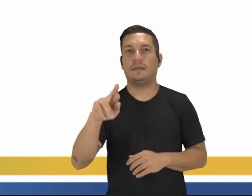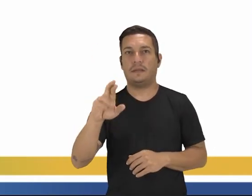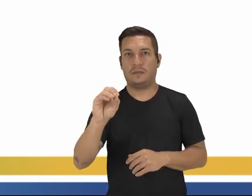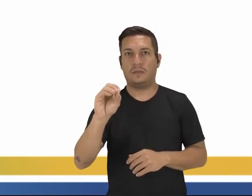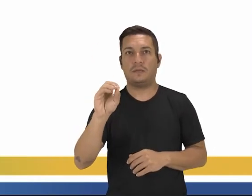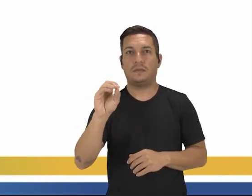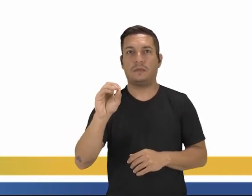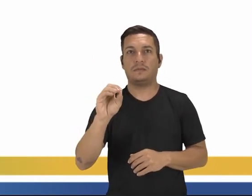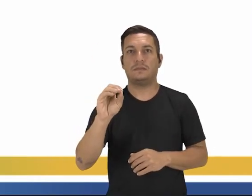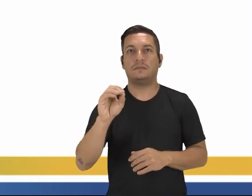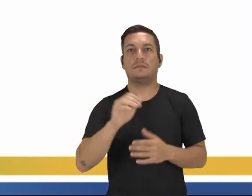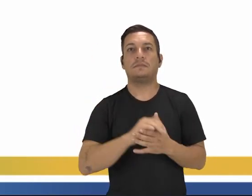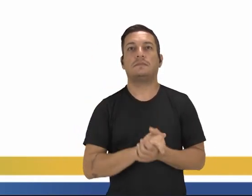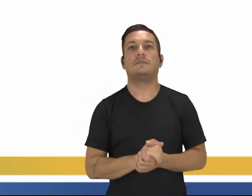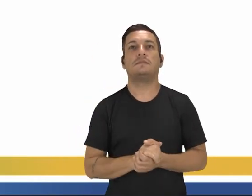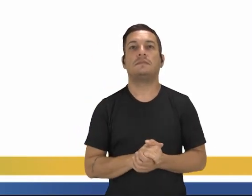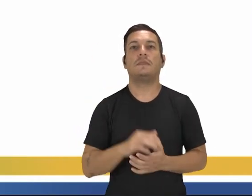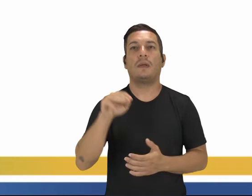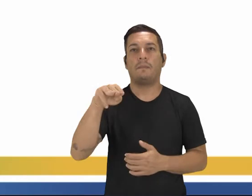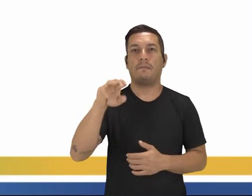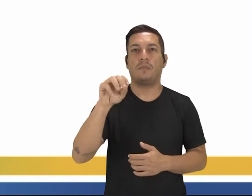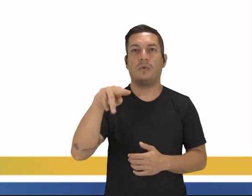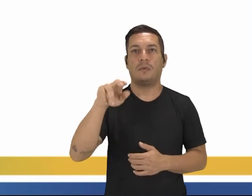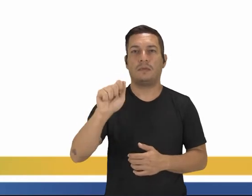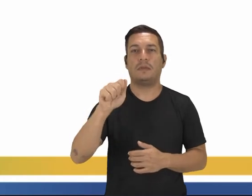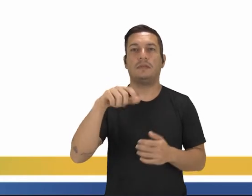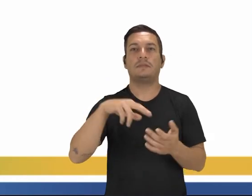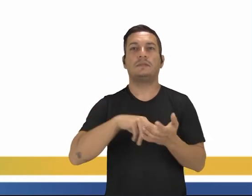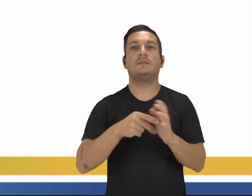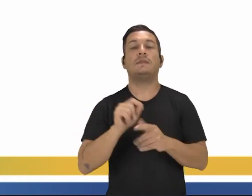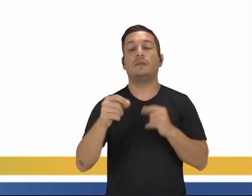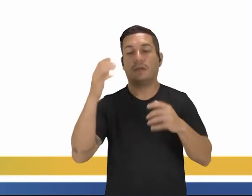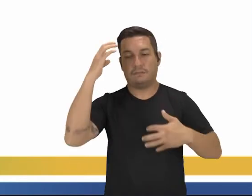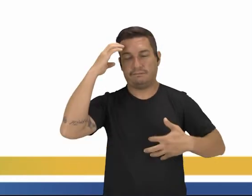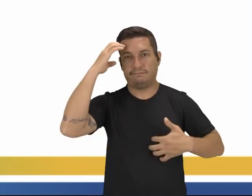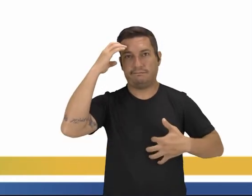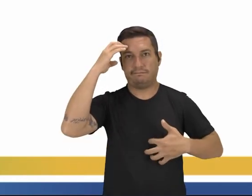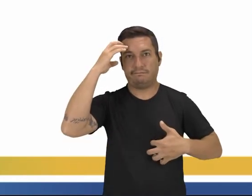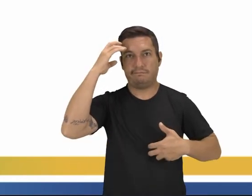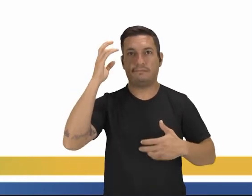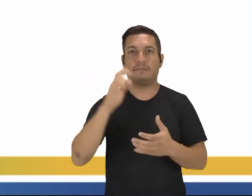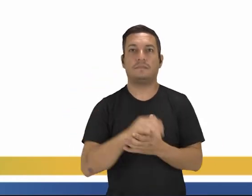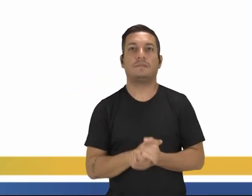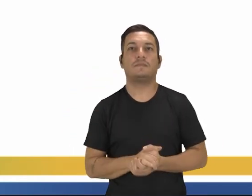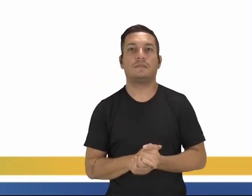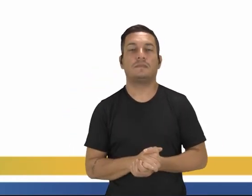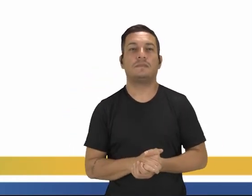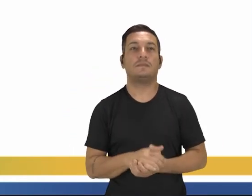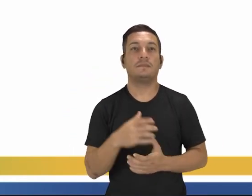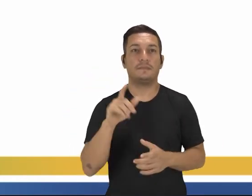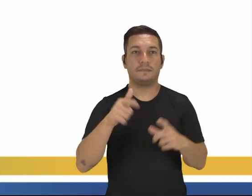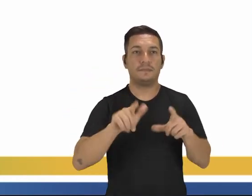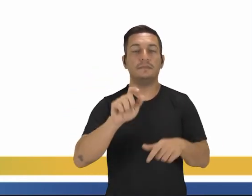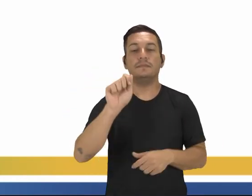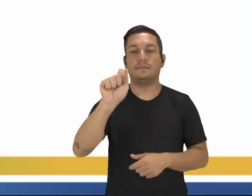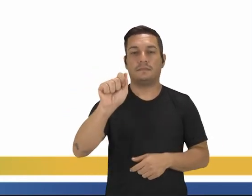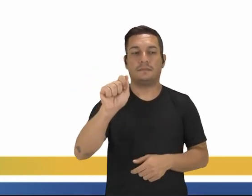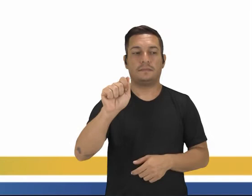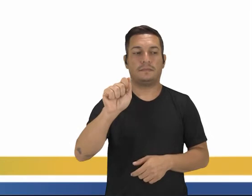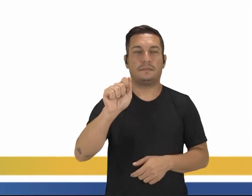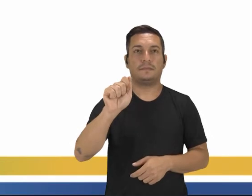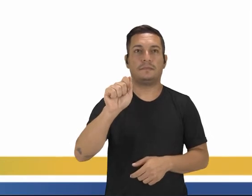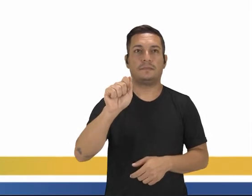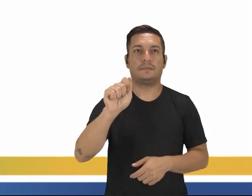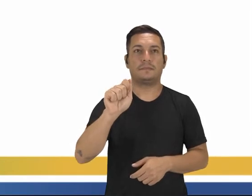seda, mona se queda. Mona em espanhol seria macaco, ok? Vamos lá, letra A.